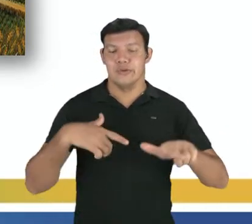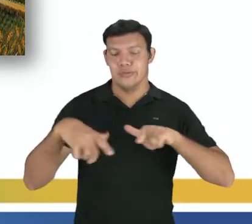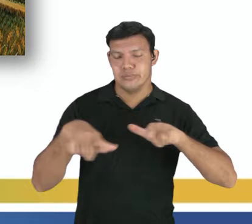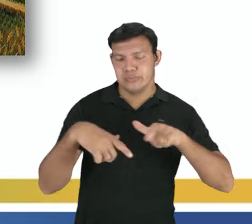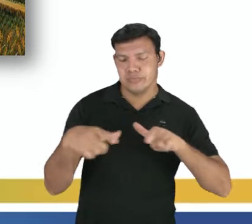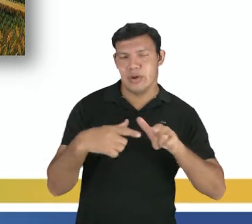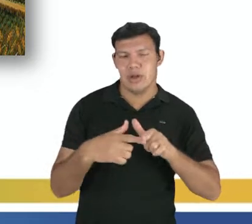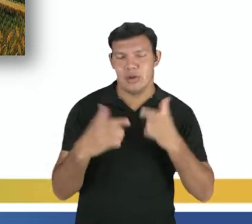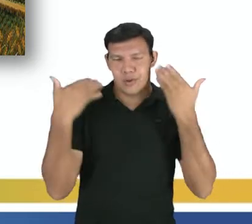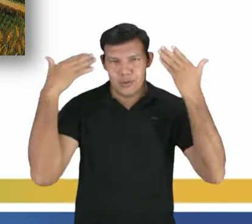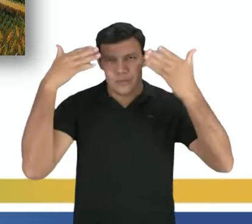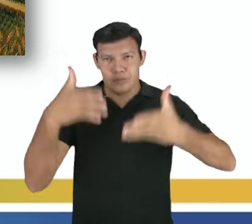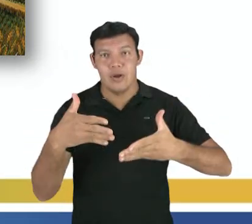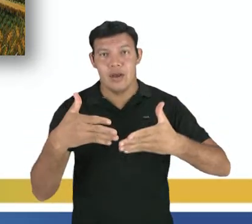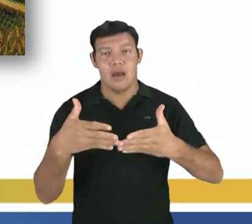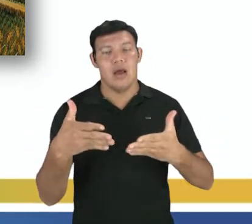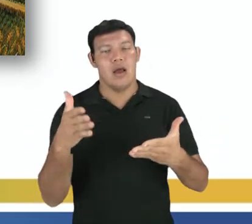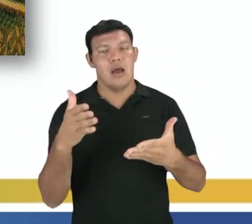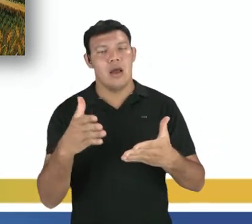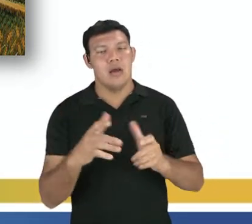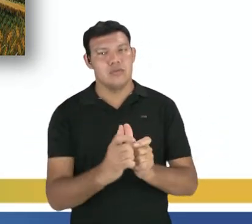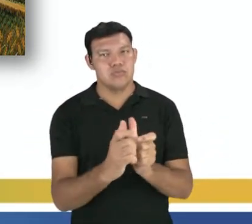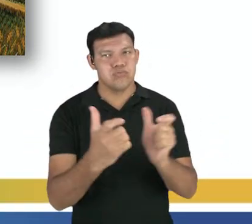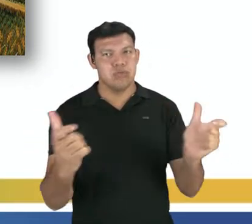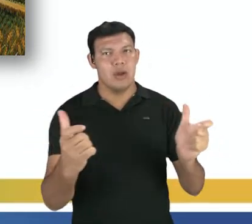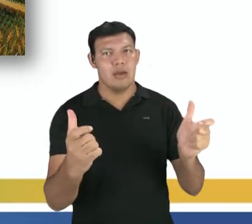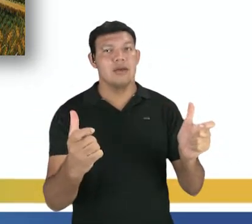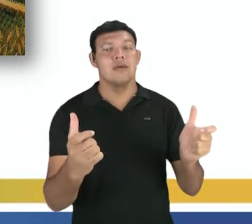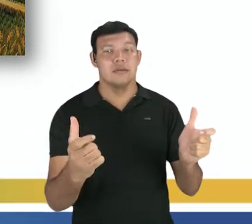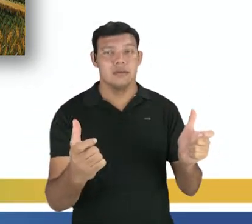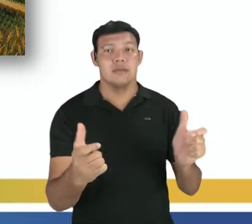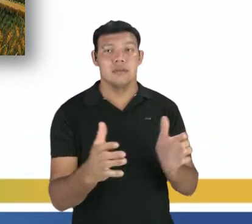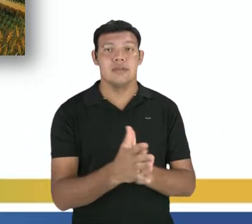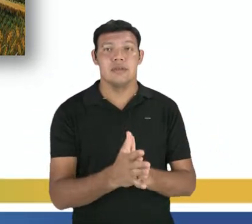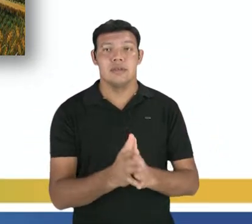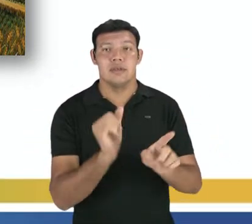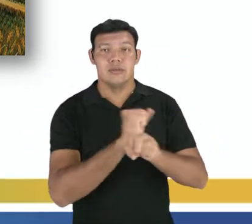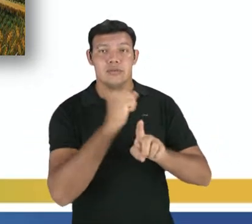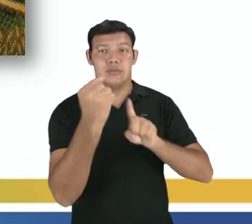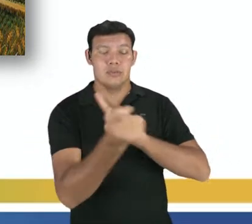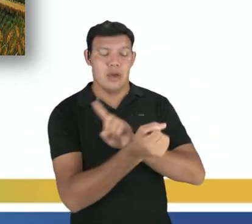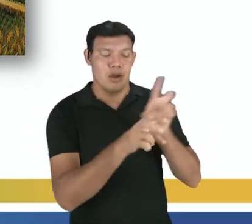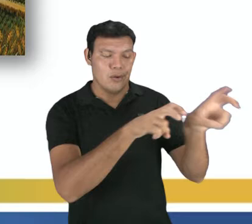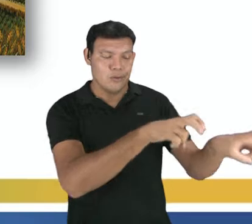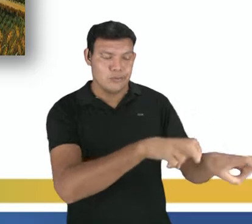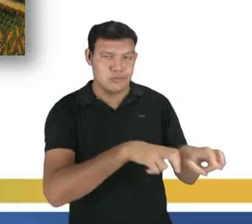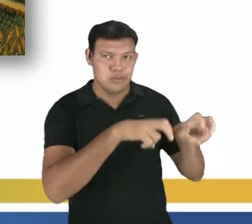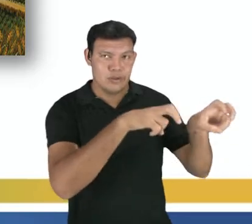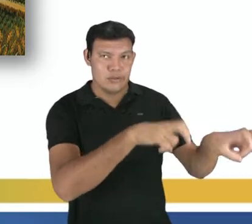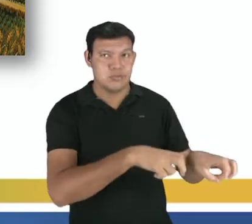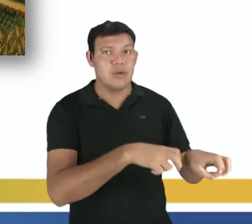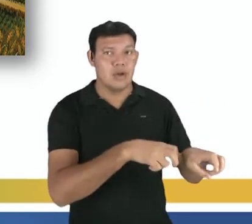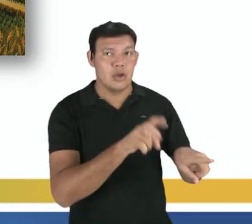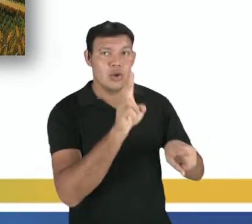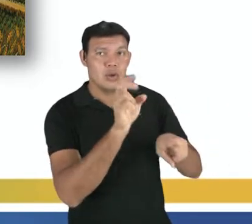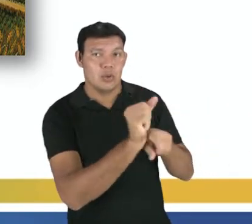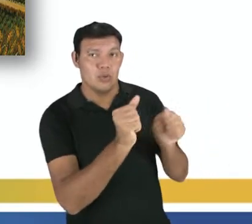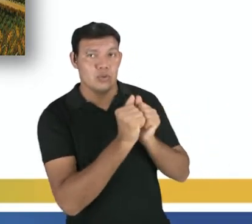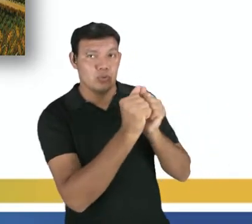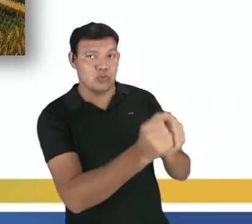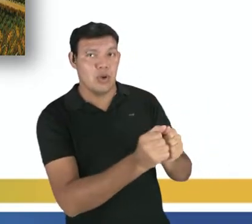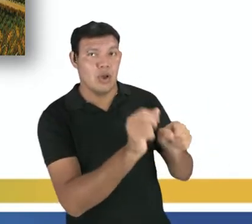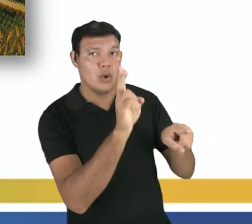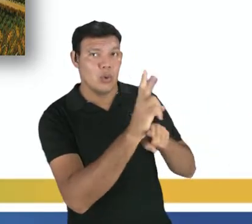priorizadas, muitas comunidades agropastoris acabaram adotando um modo de vida sedentário. Lembra que no Paleolítico a gente fala